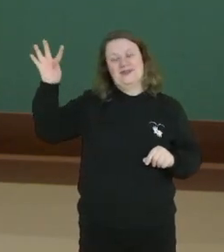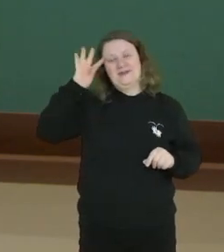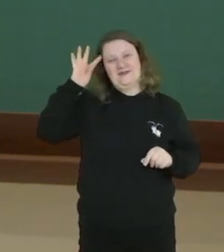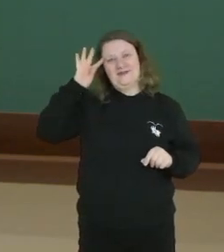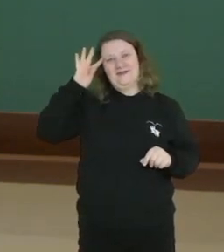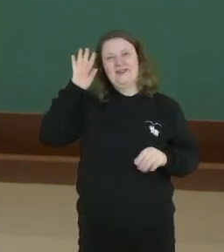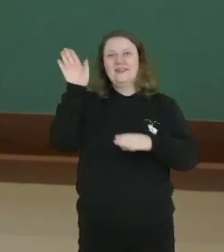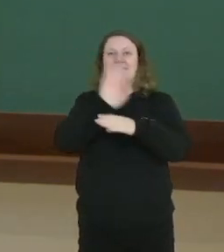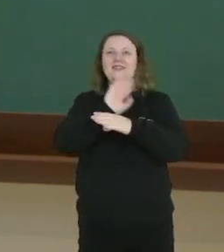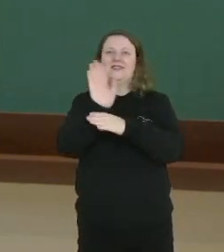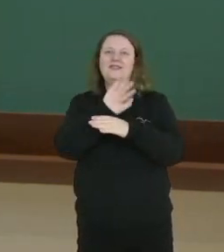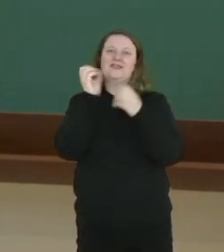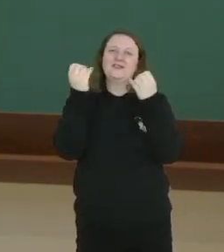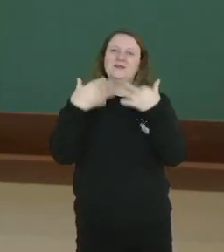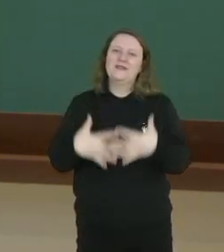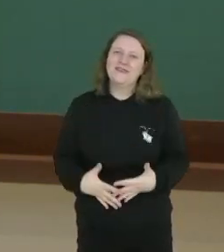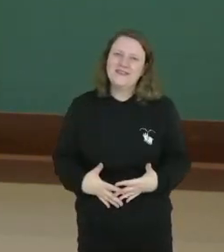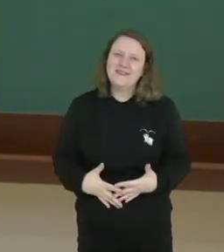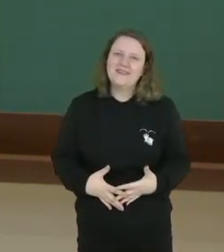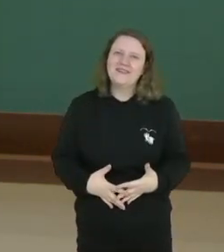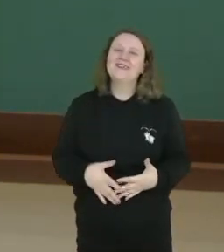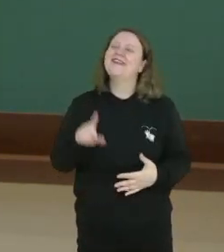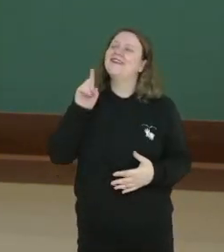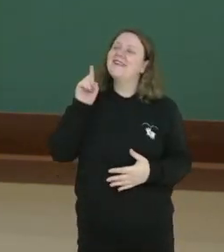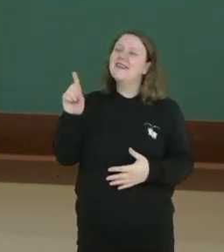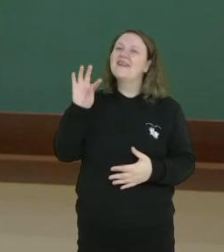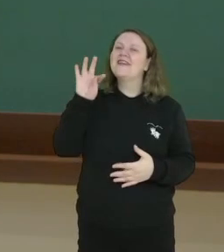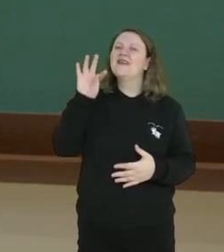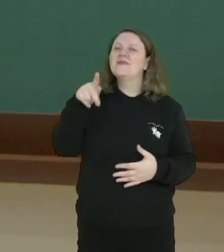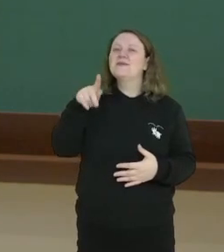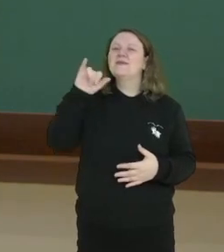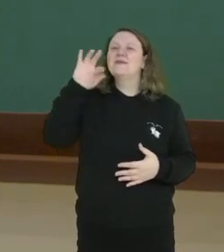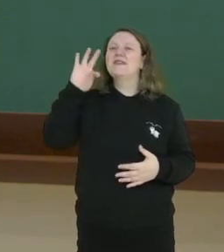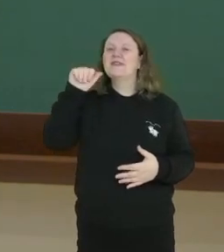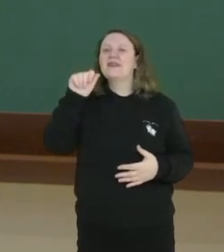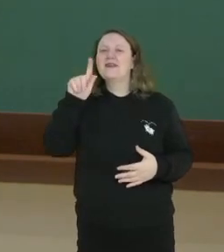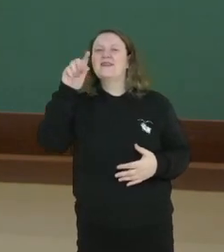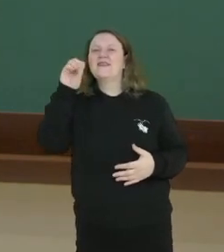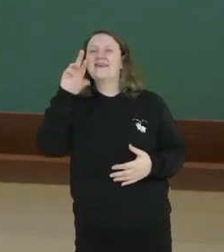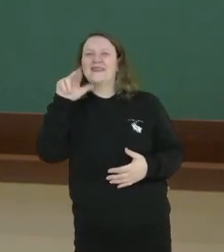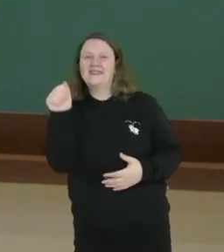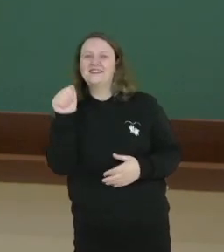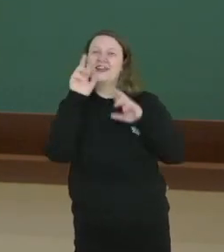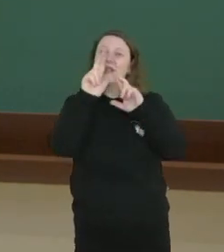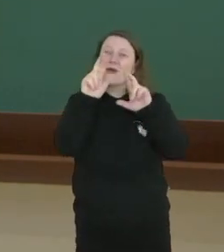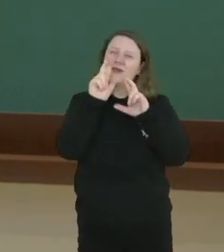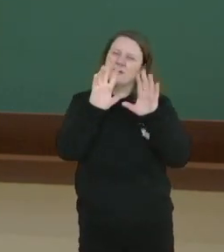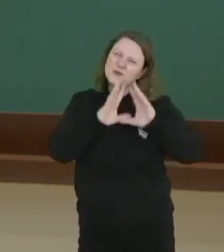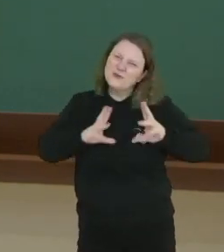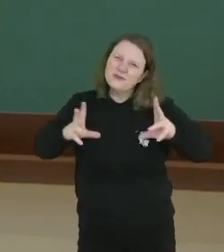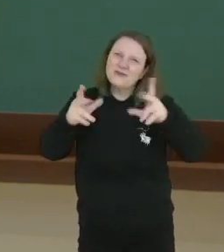Então, nesse vídeo nós falamos sobre ele, o Teorema de Pitágoras. Espero que vocês tenham gostado